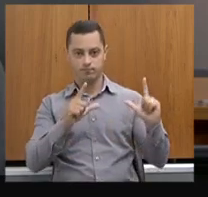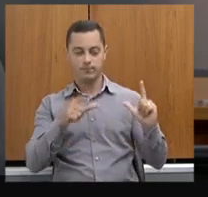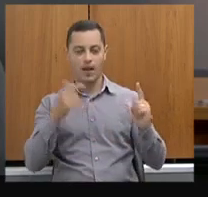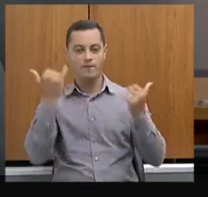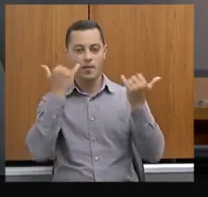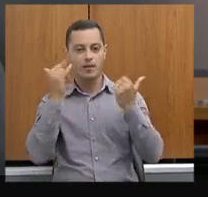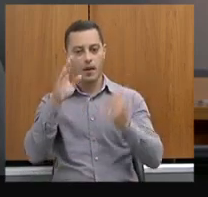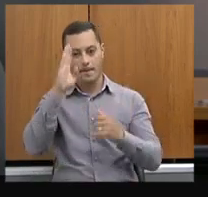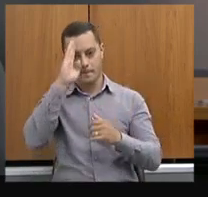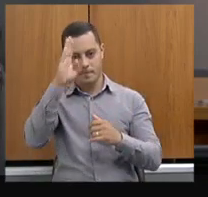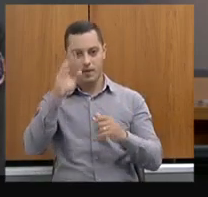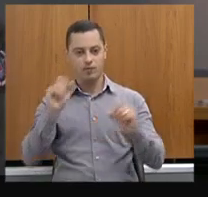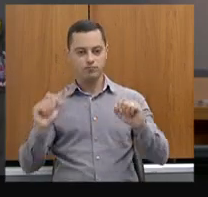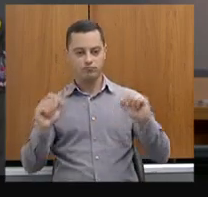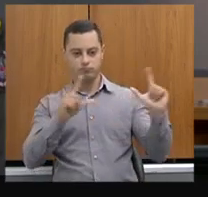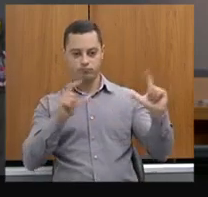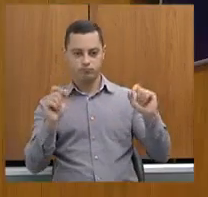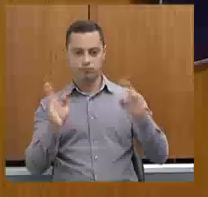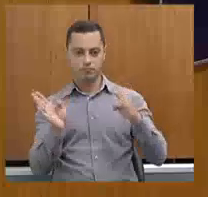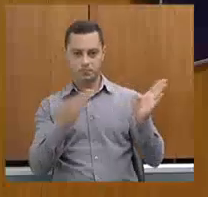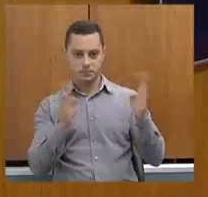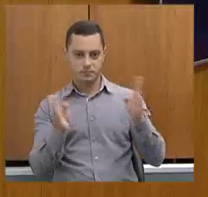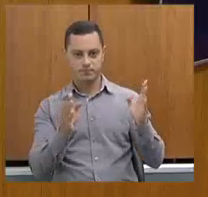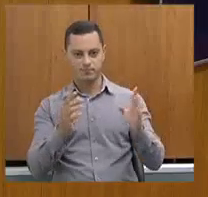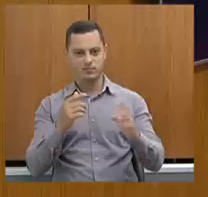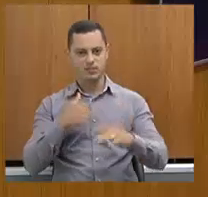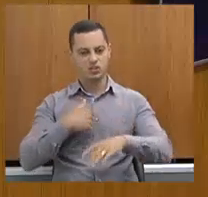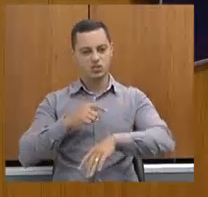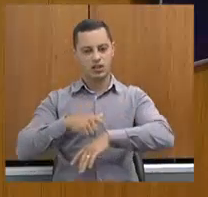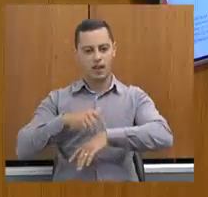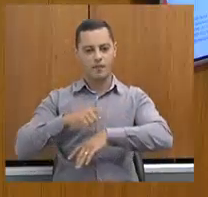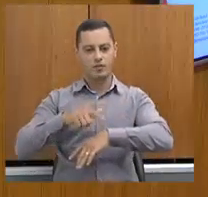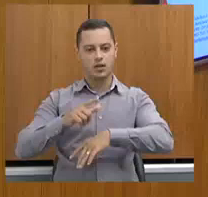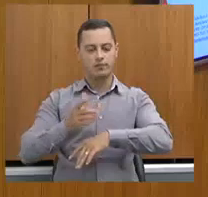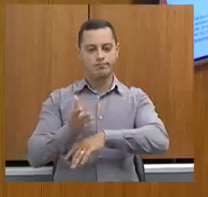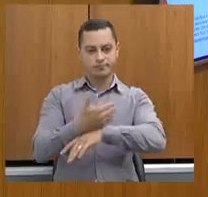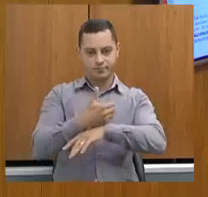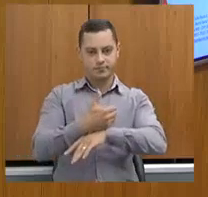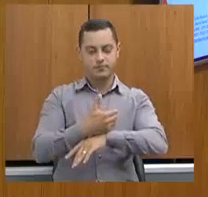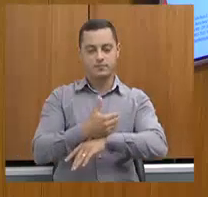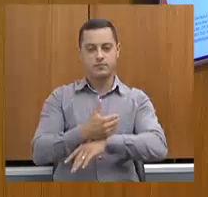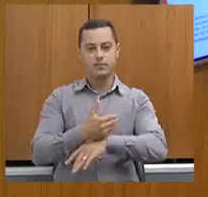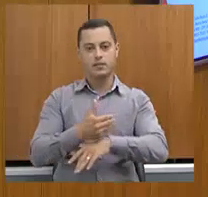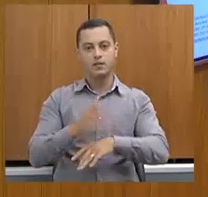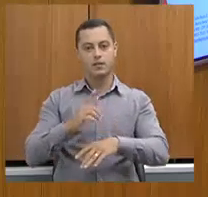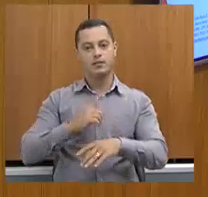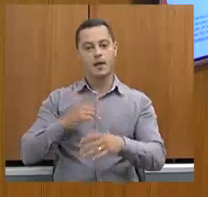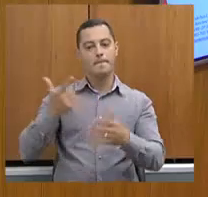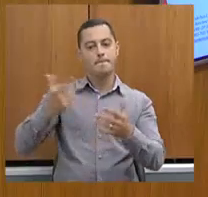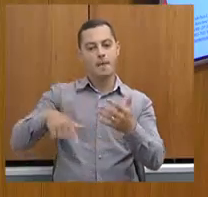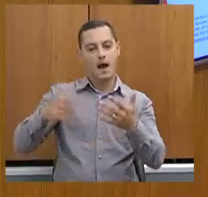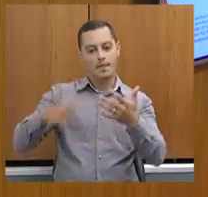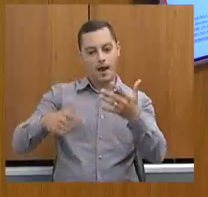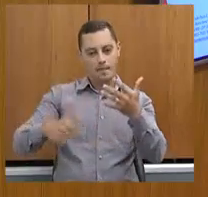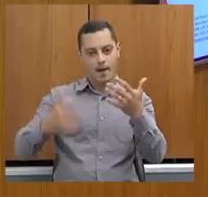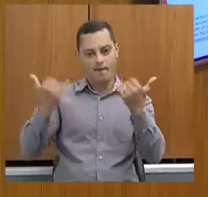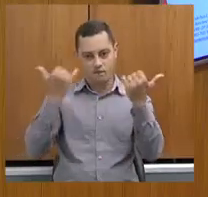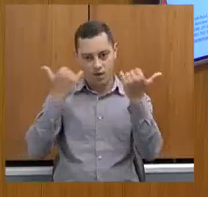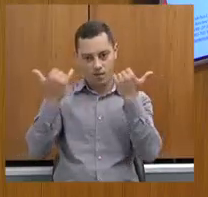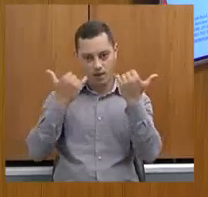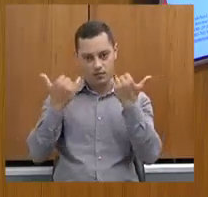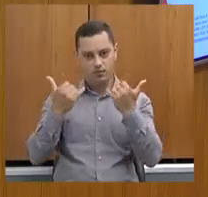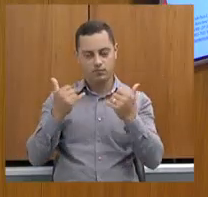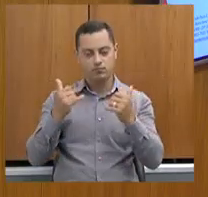eu tenho acho que eu já passei do tempo né mas eu teria outras informações em um outro vídeo mas eu